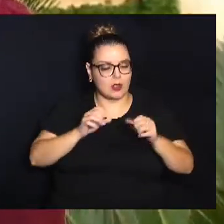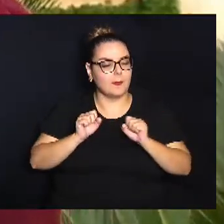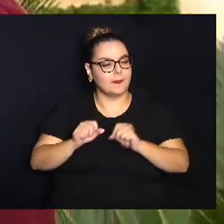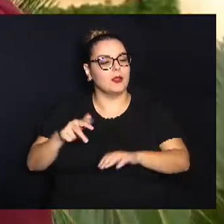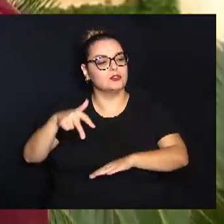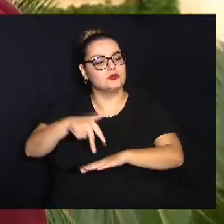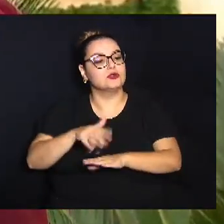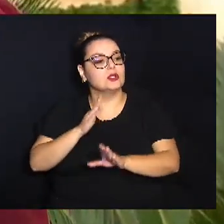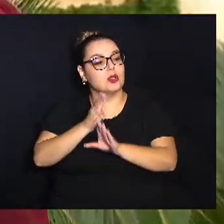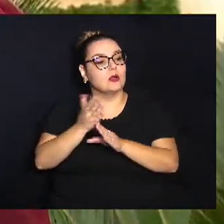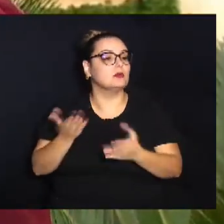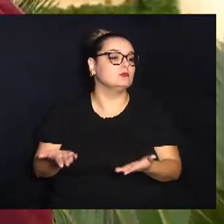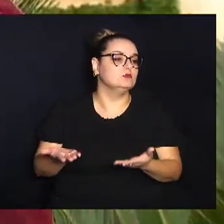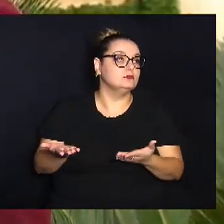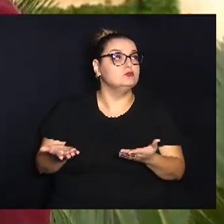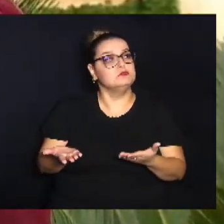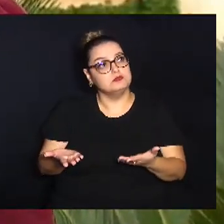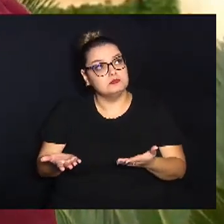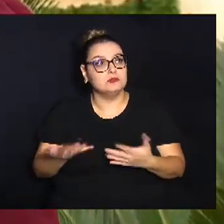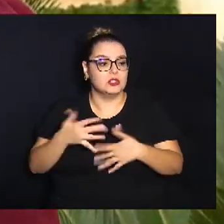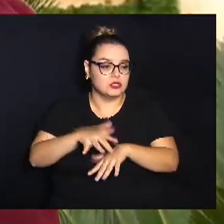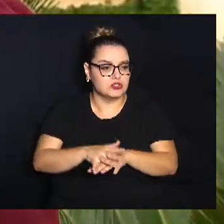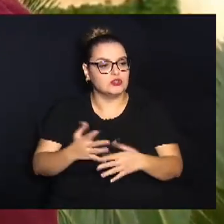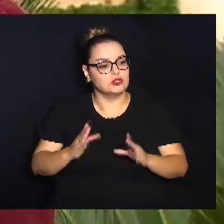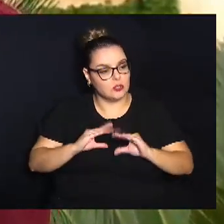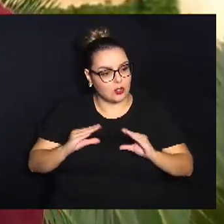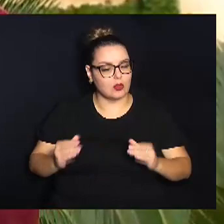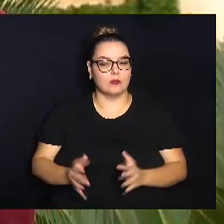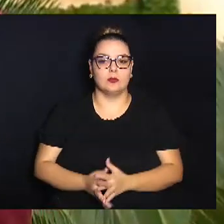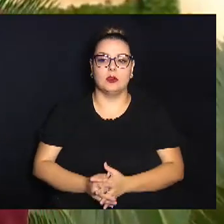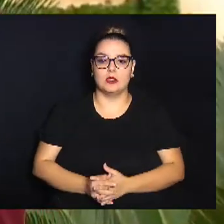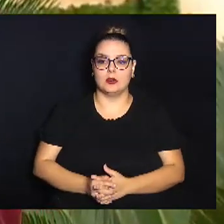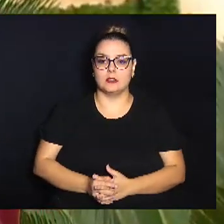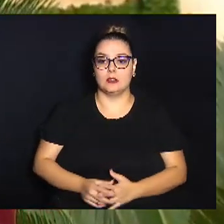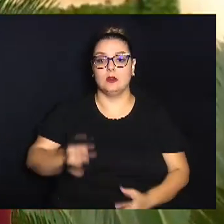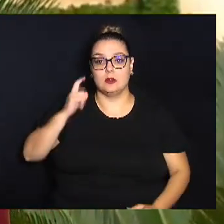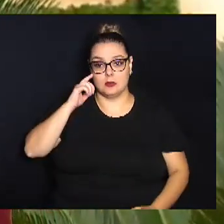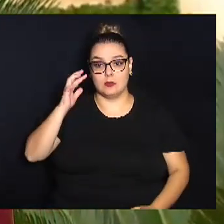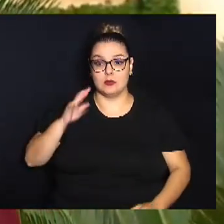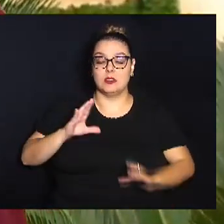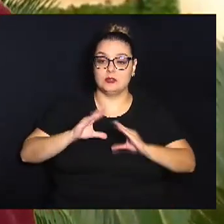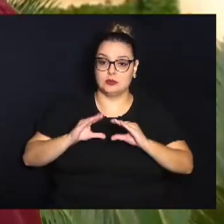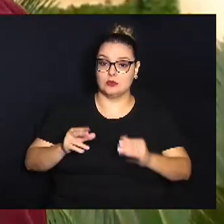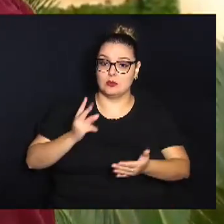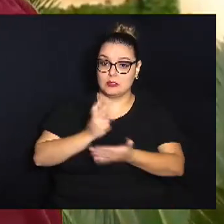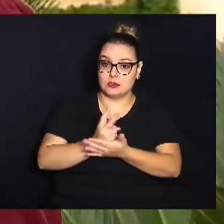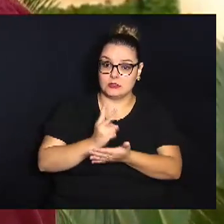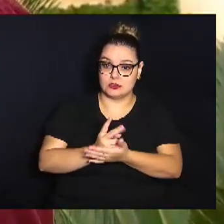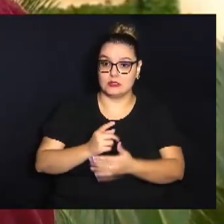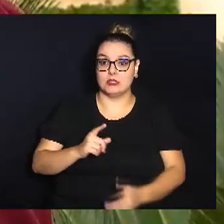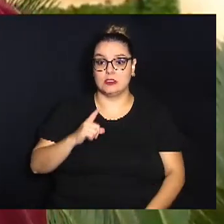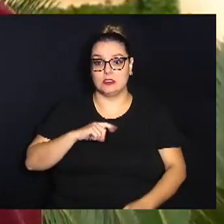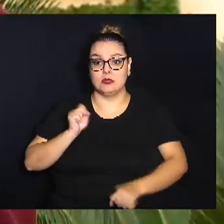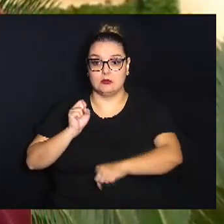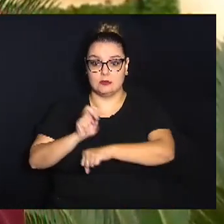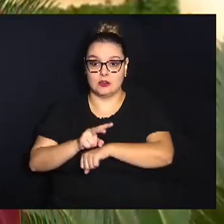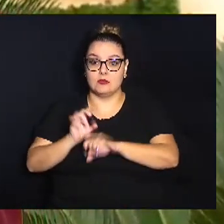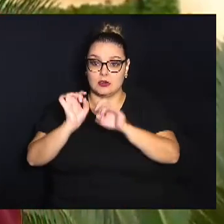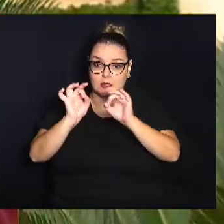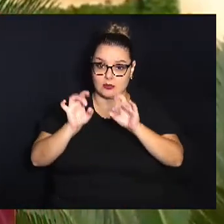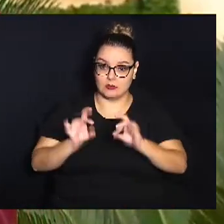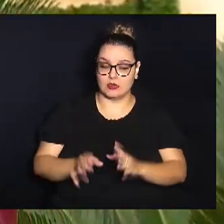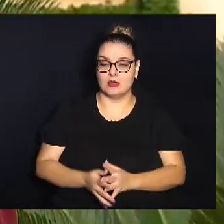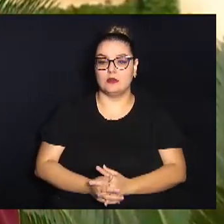e encontrar como uma situação de inclusão, de conforto? Pensando sempre no conforto, né? Nós temos vagas exclusivas,